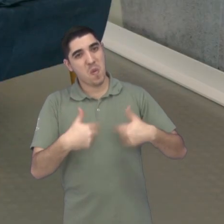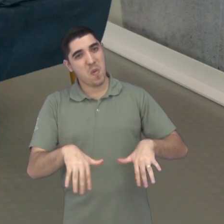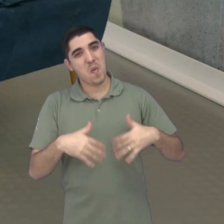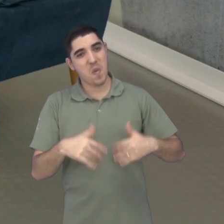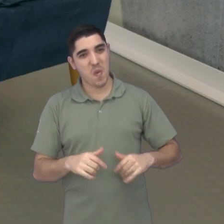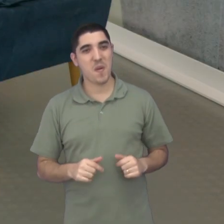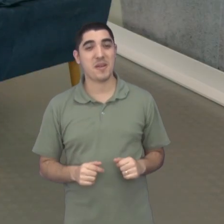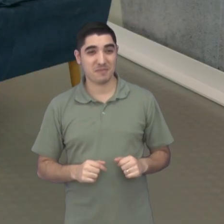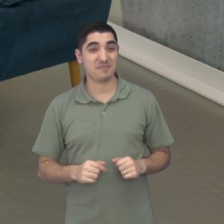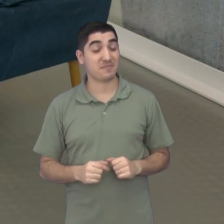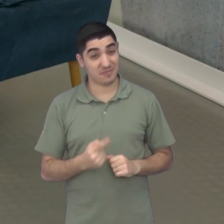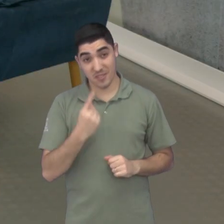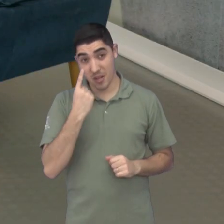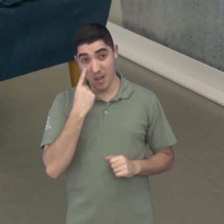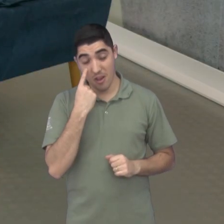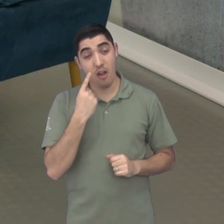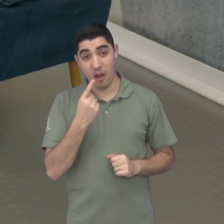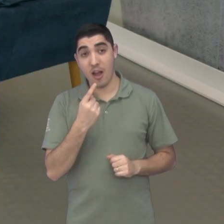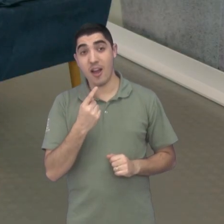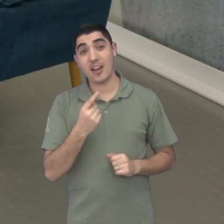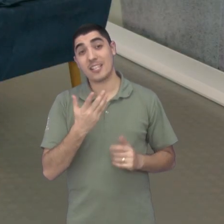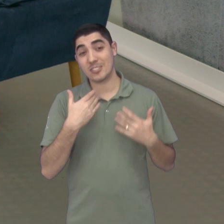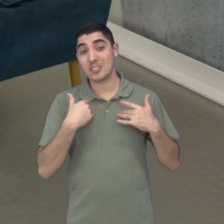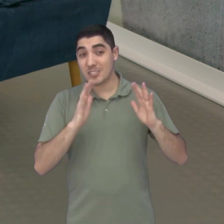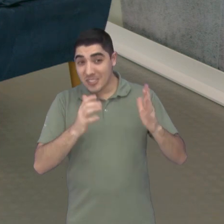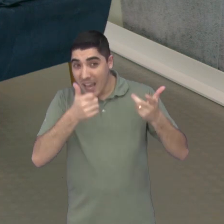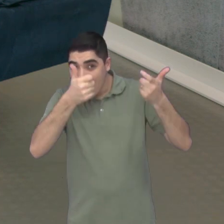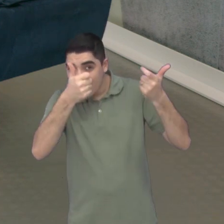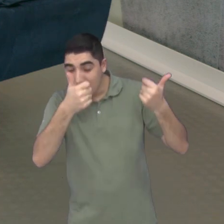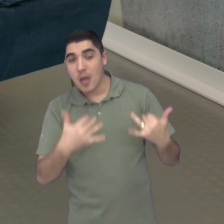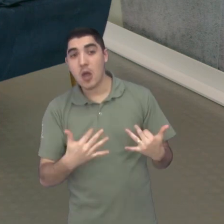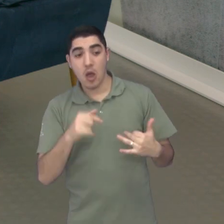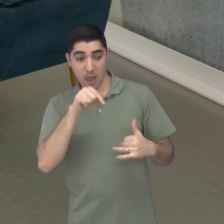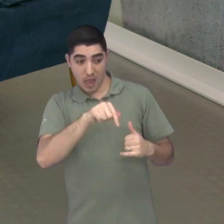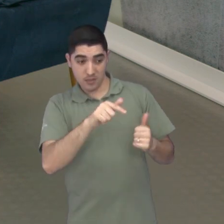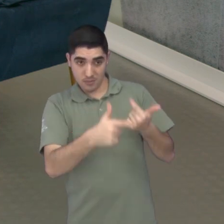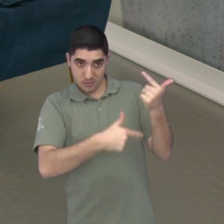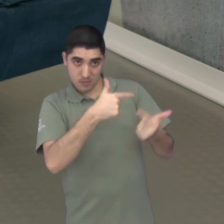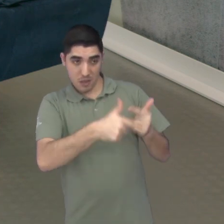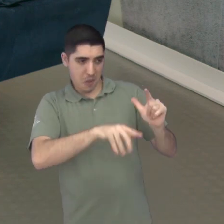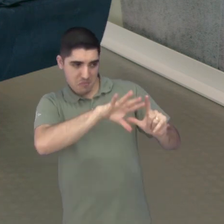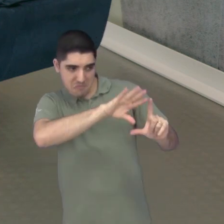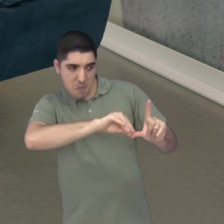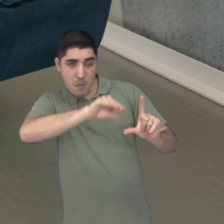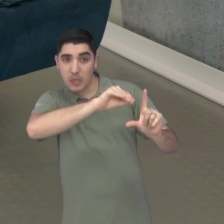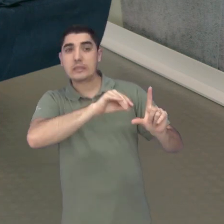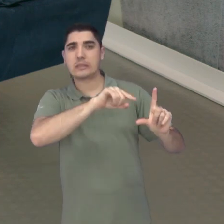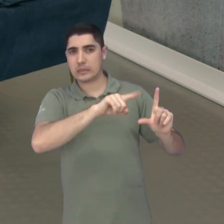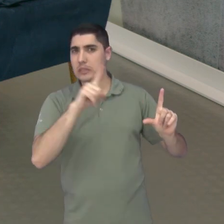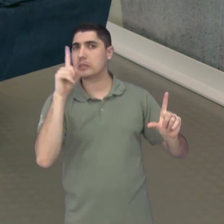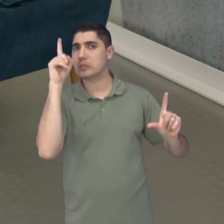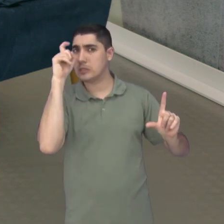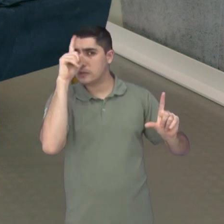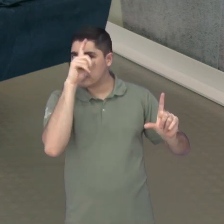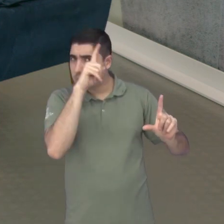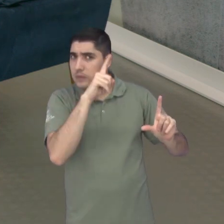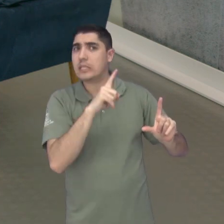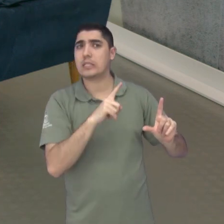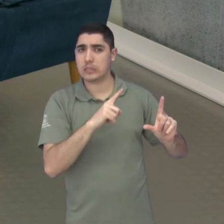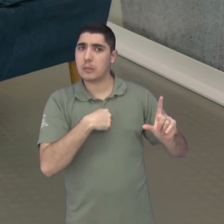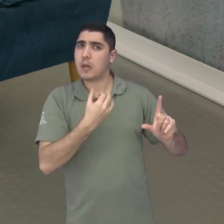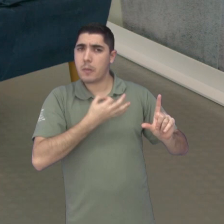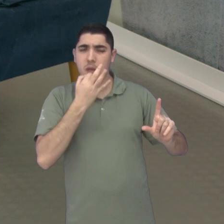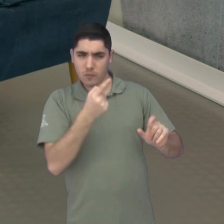Com certeza. Olha, eu já te falei, né, que o trabalho de dublador é um trabalho muito complicado, eu